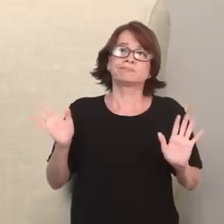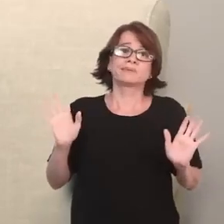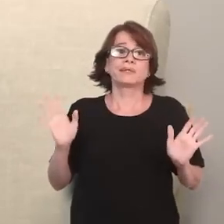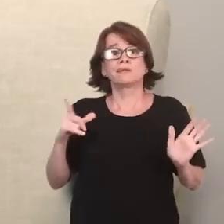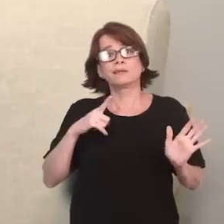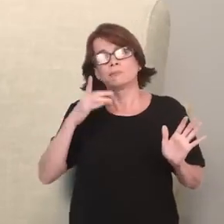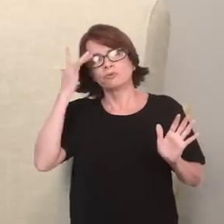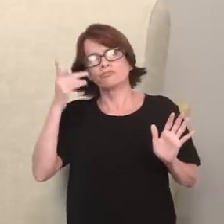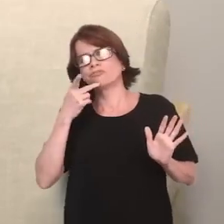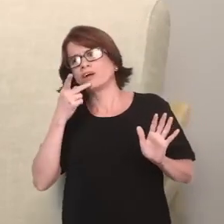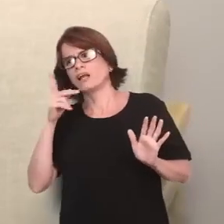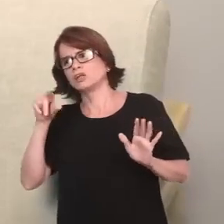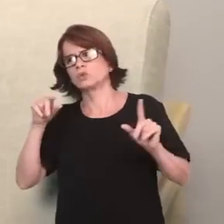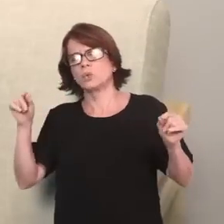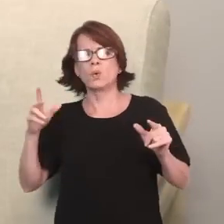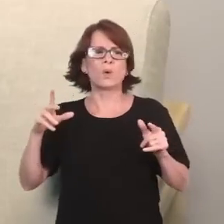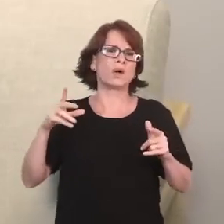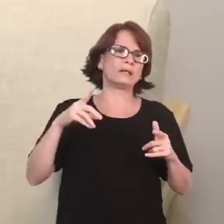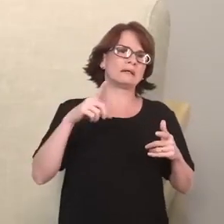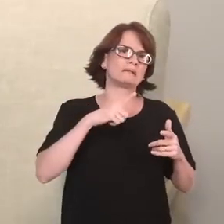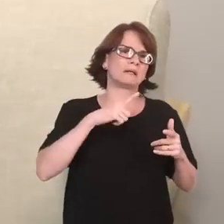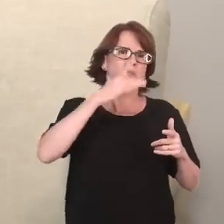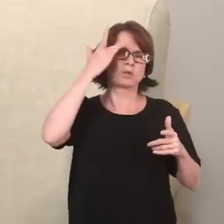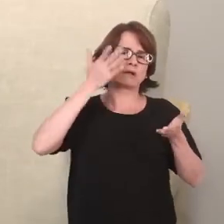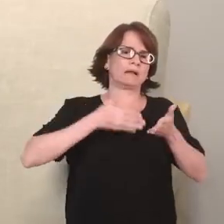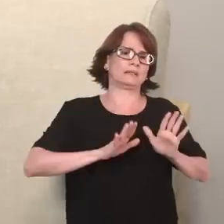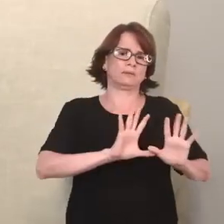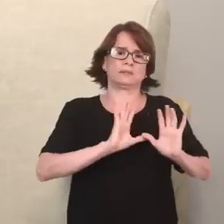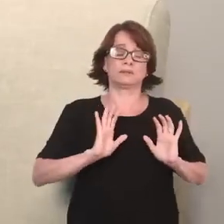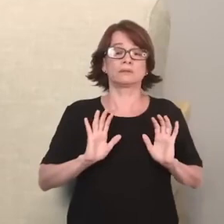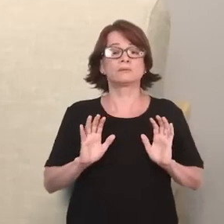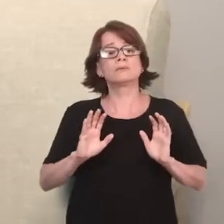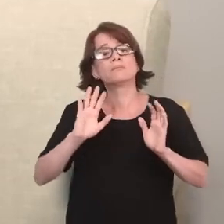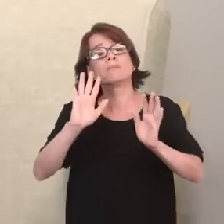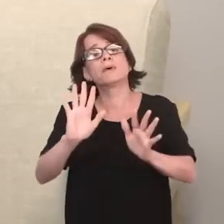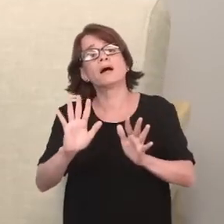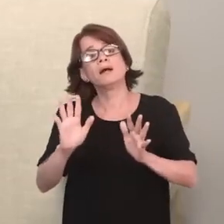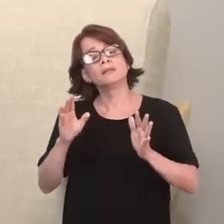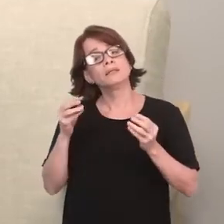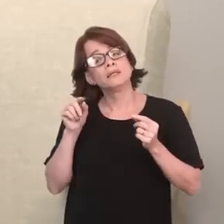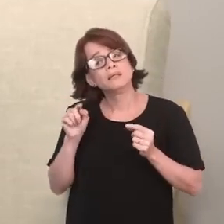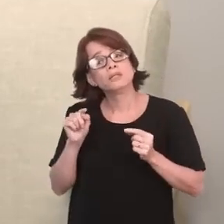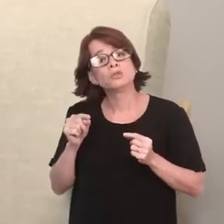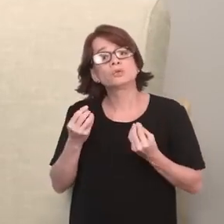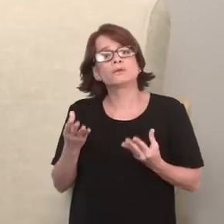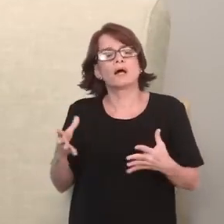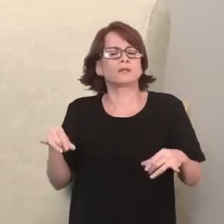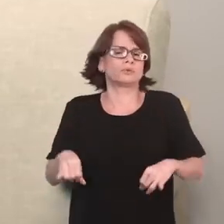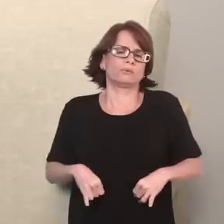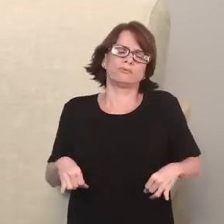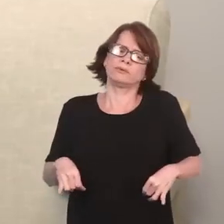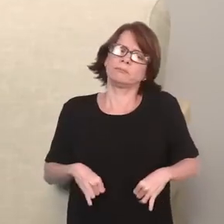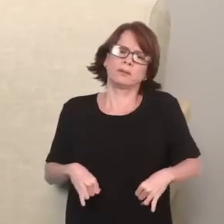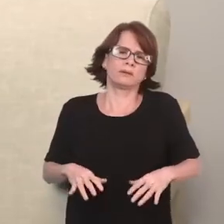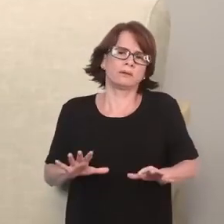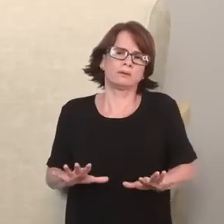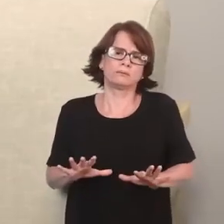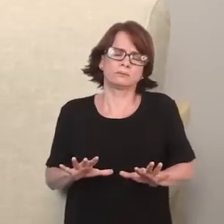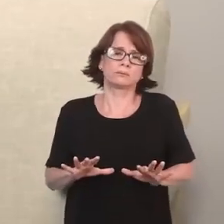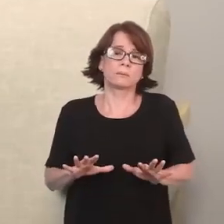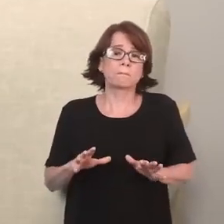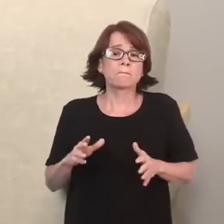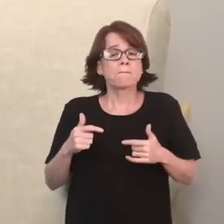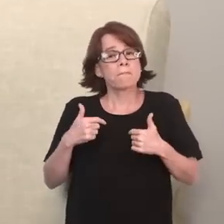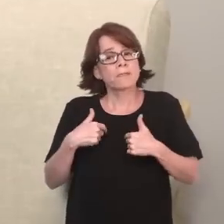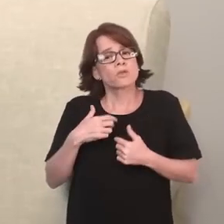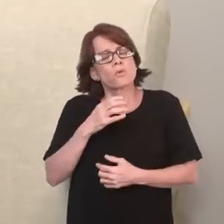que é escolha, tem gente que fala que é outra coisa, que é destino, que é isso, que é aquilo, podem gerar muito sofrimento. Então a gente ainda, eu, por